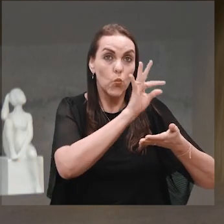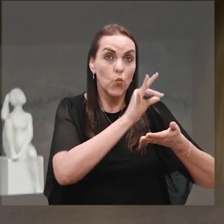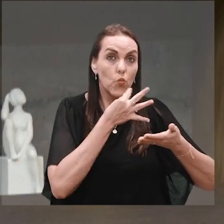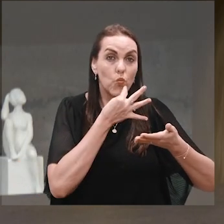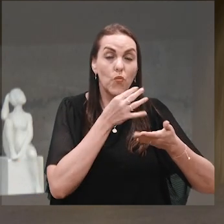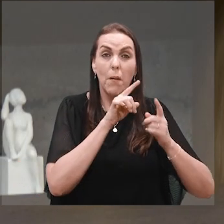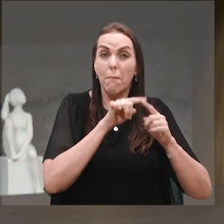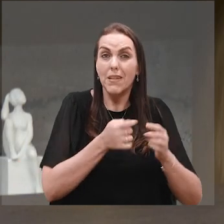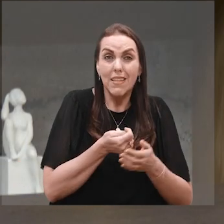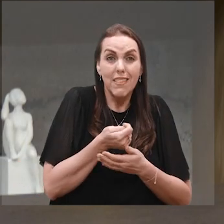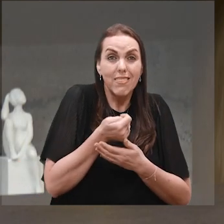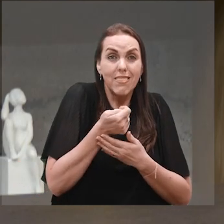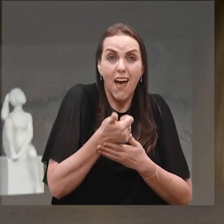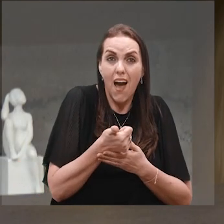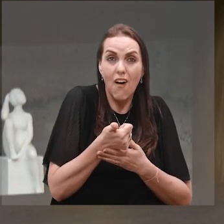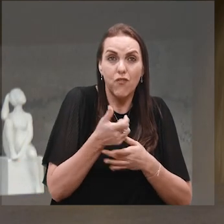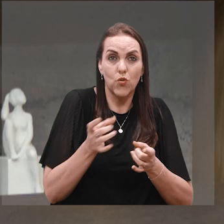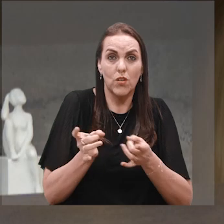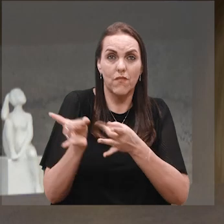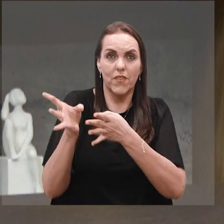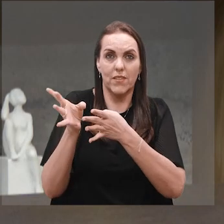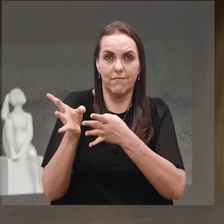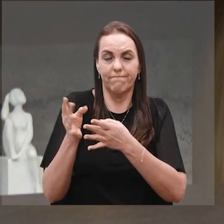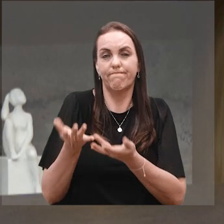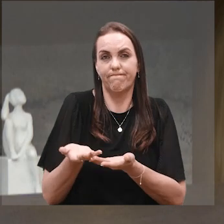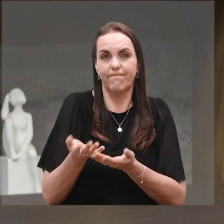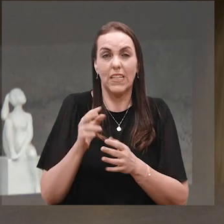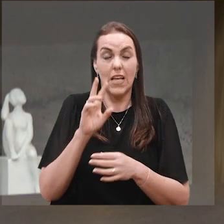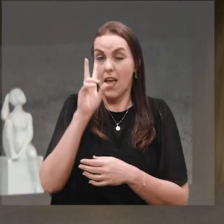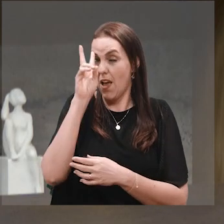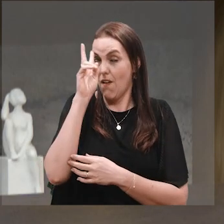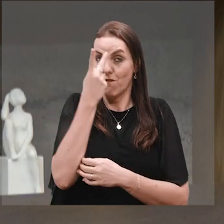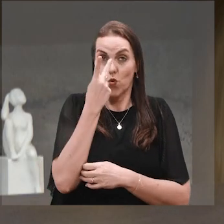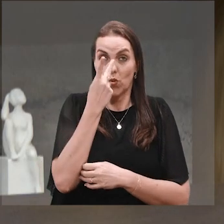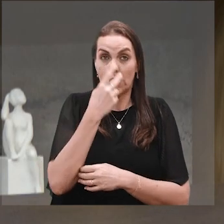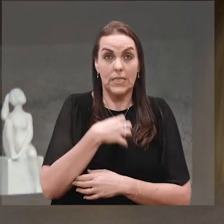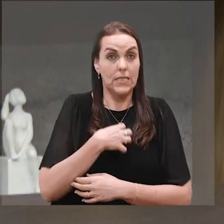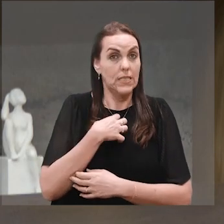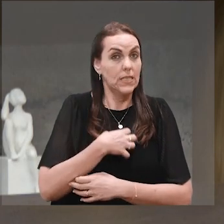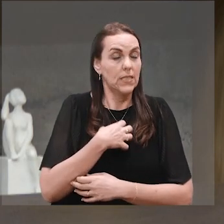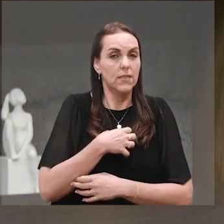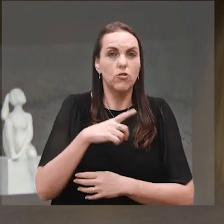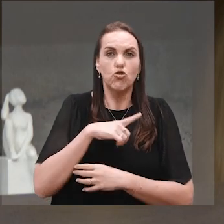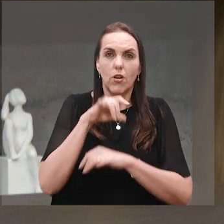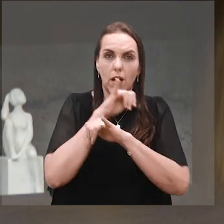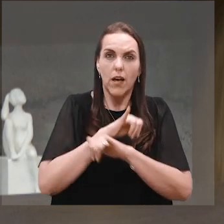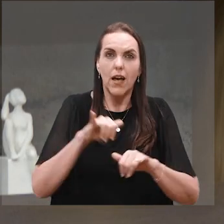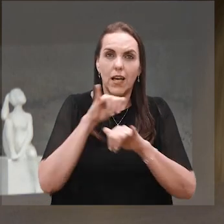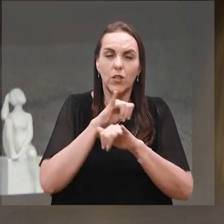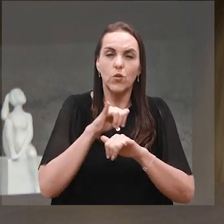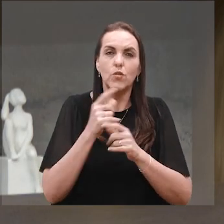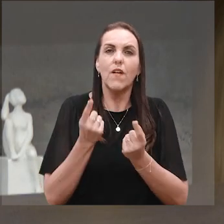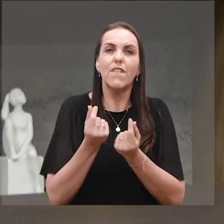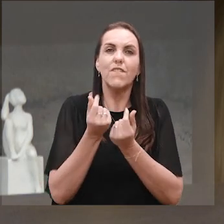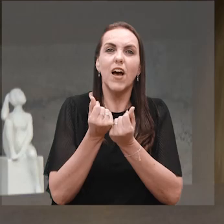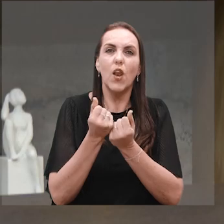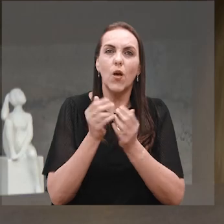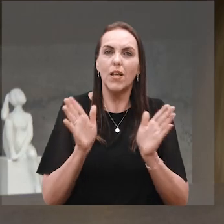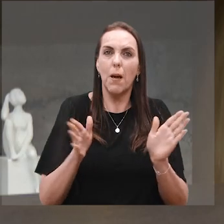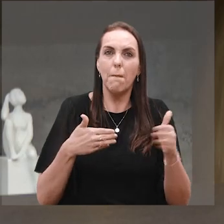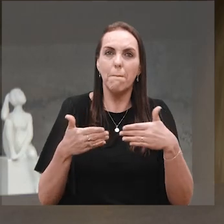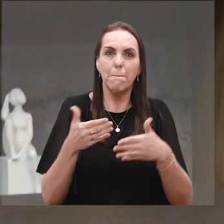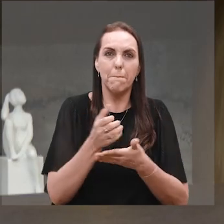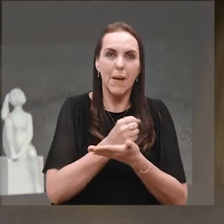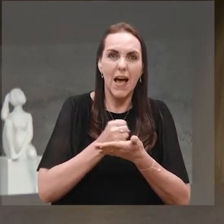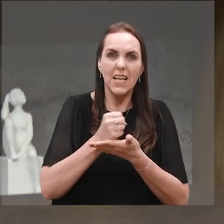mas o produtor ganha centavos. Sim. Outra coisa que ele ficava revoltado quando tinham aqueles anúncios do valor da cesta básica e